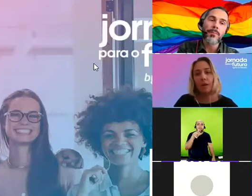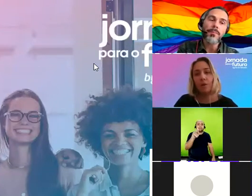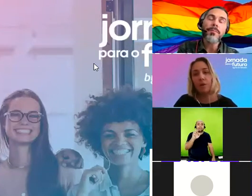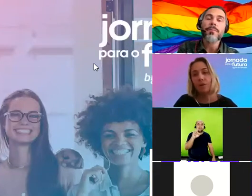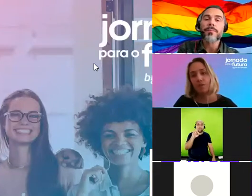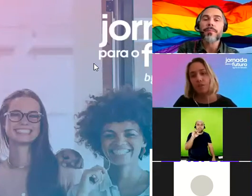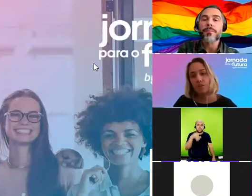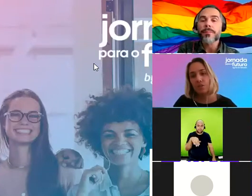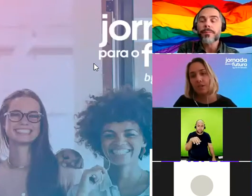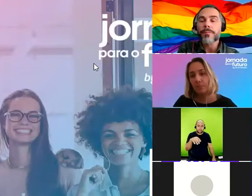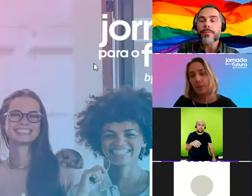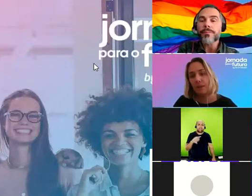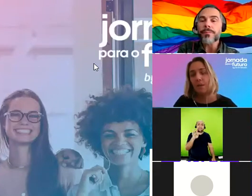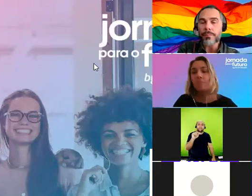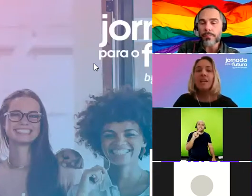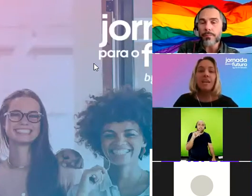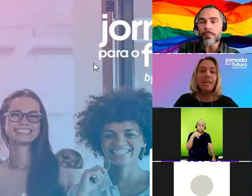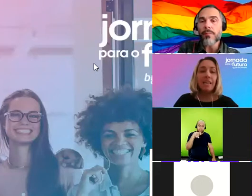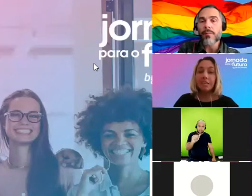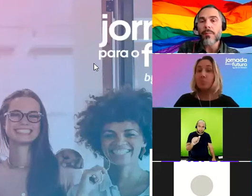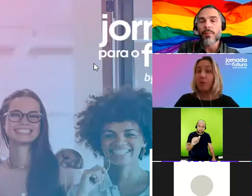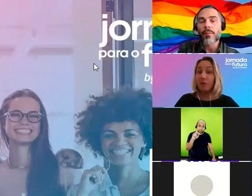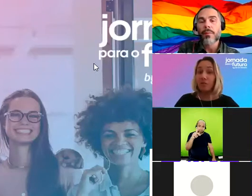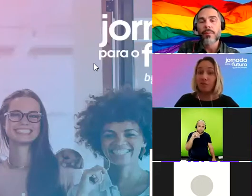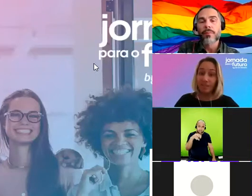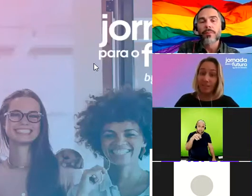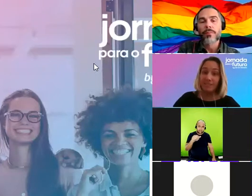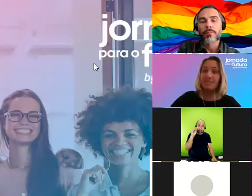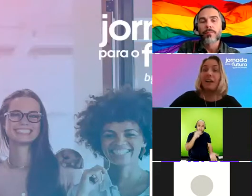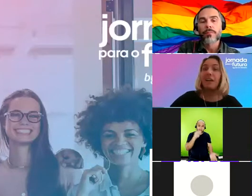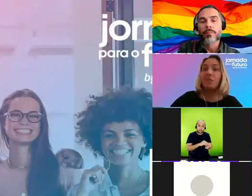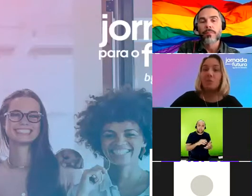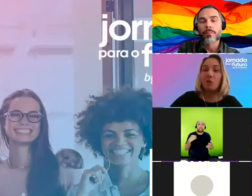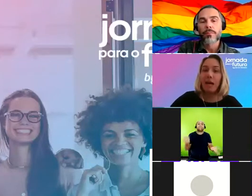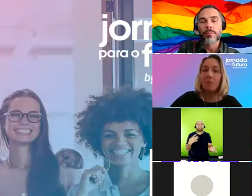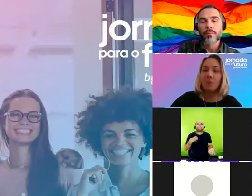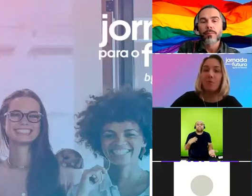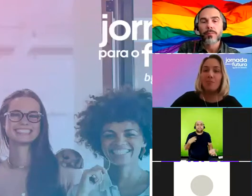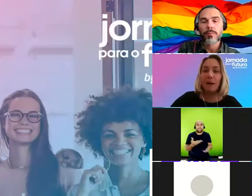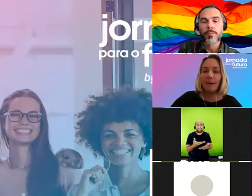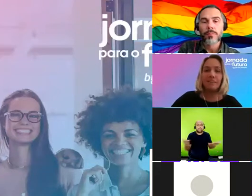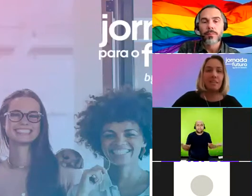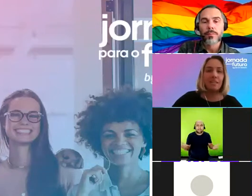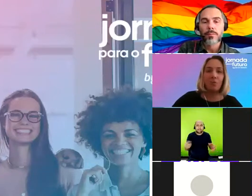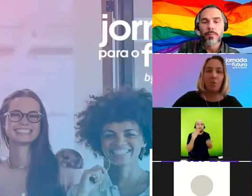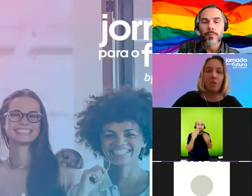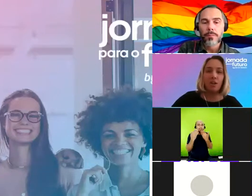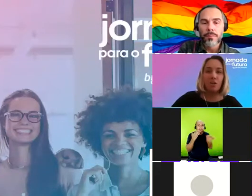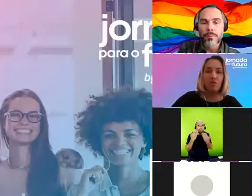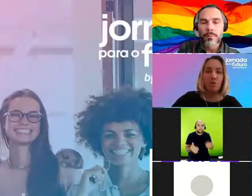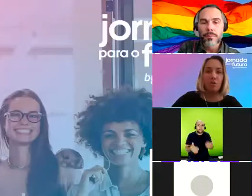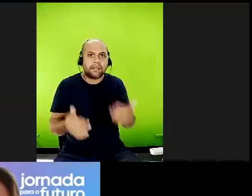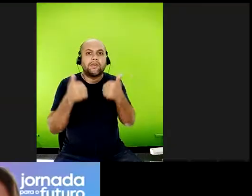meu Instagram@Tatiana GS Ina e espero ver vocês né lá no Jornada para conversar mais ainda